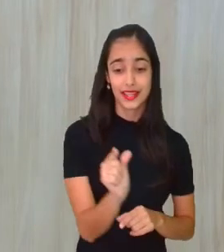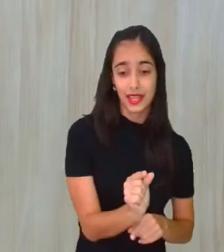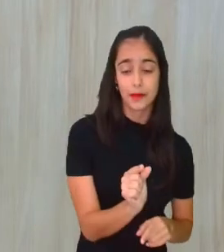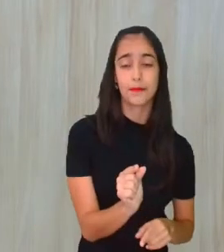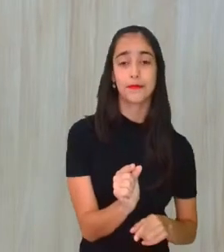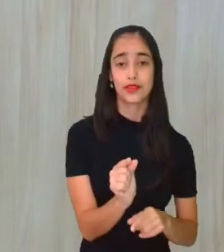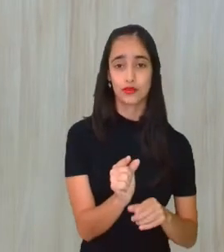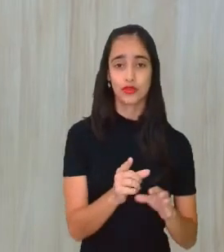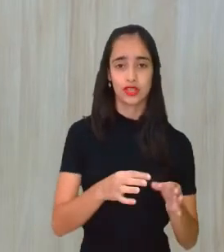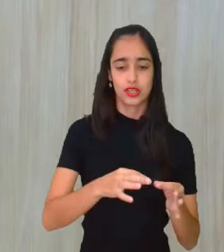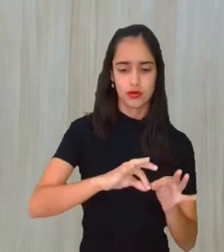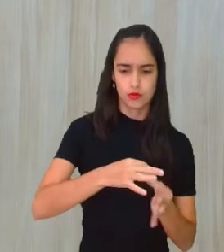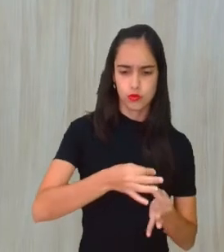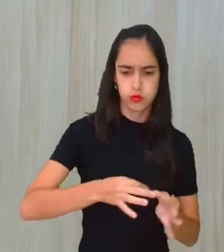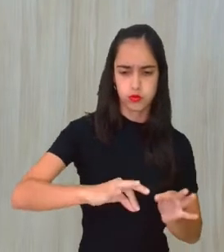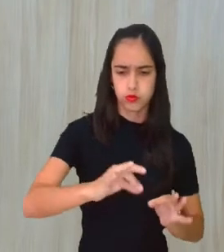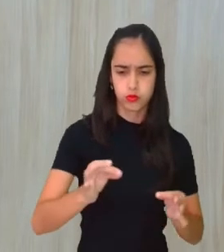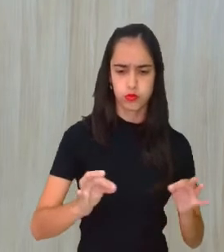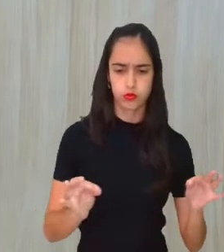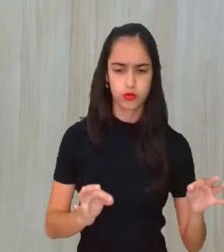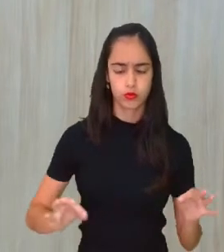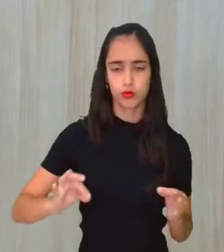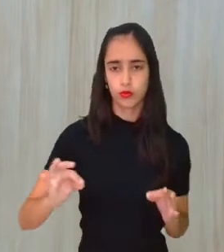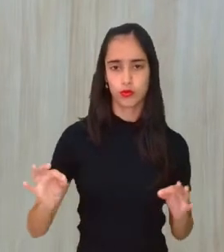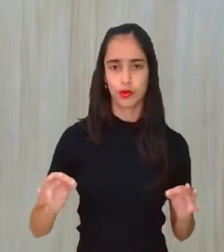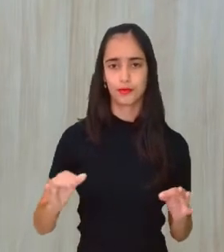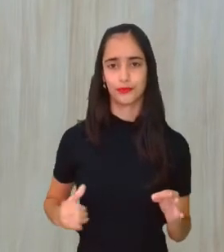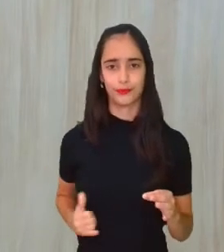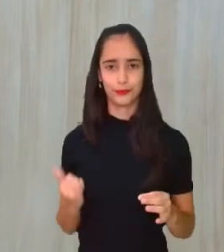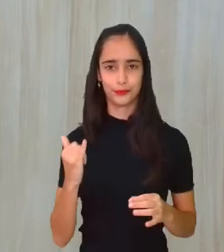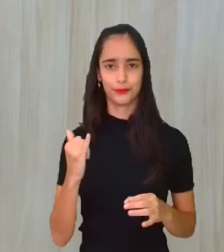elétrica. Às vezes tem assim, a gente não sabe muito, a gente sabe